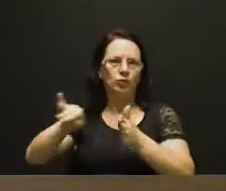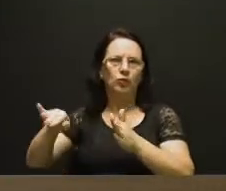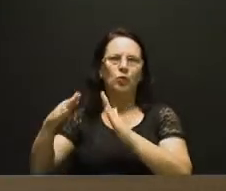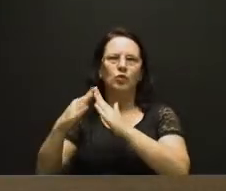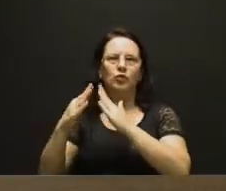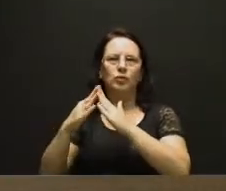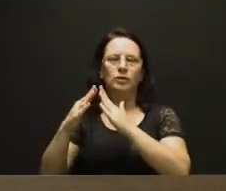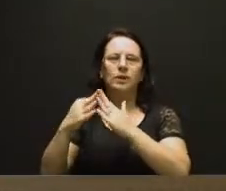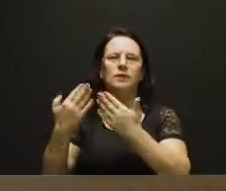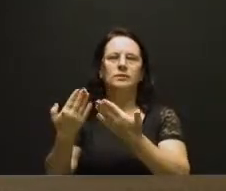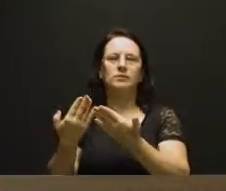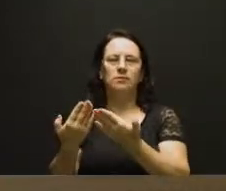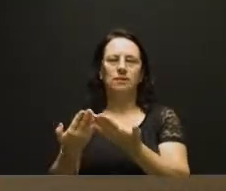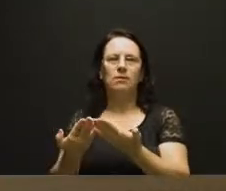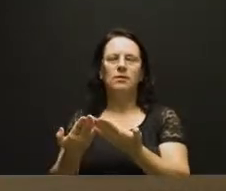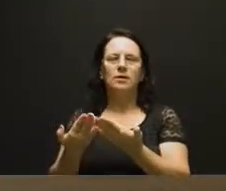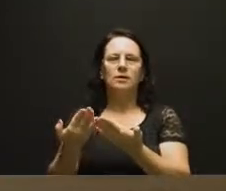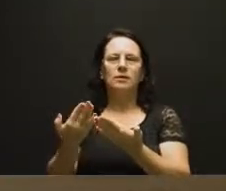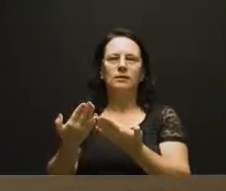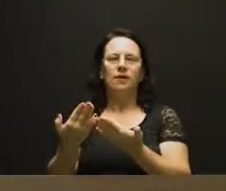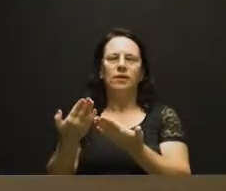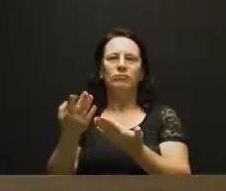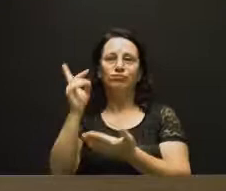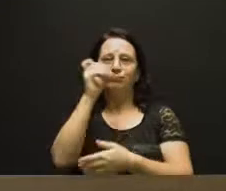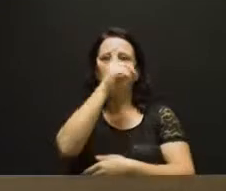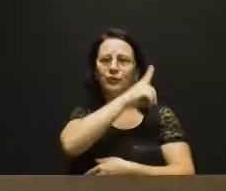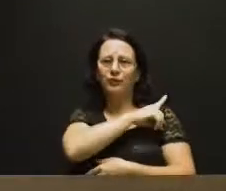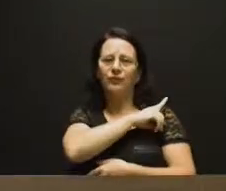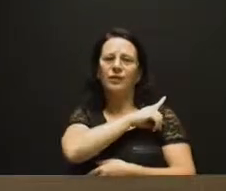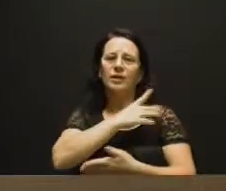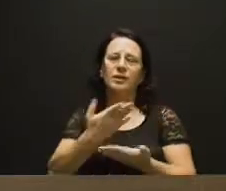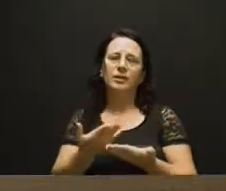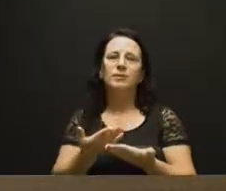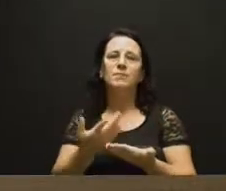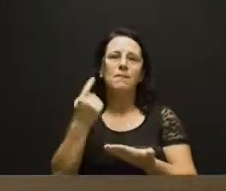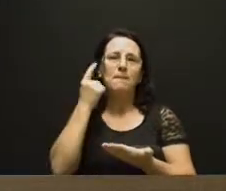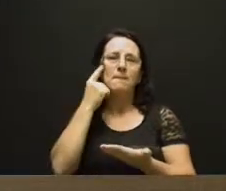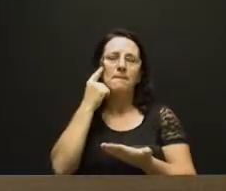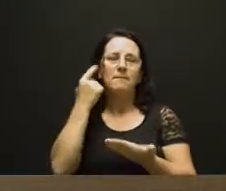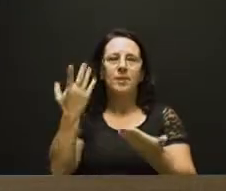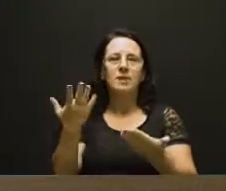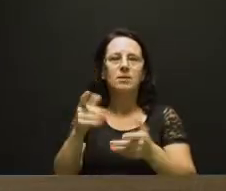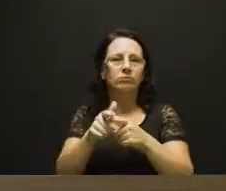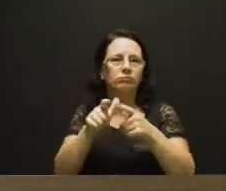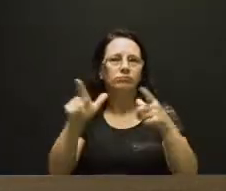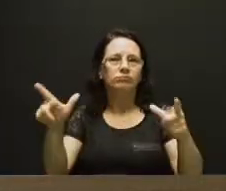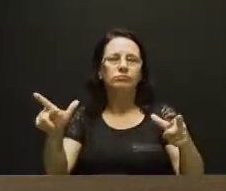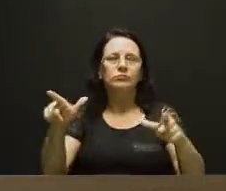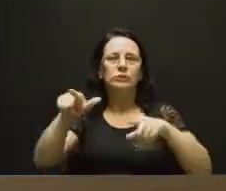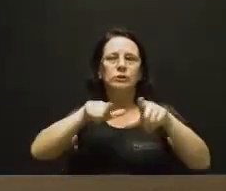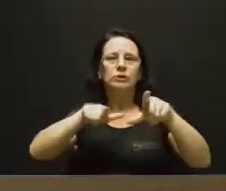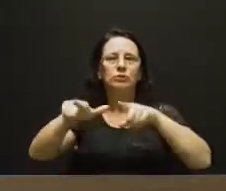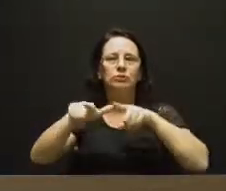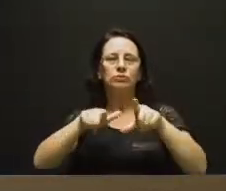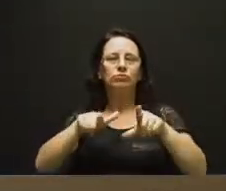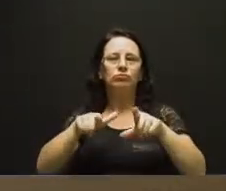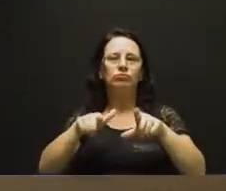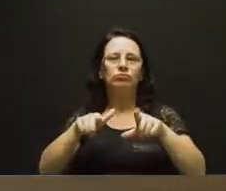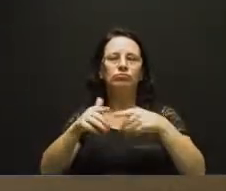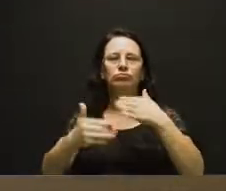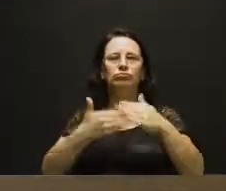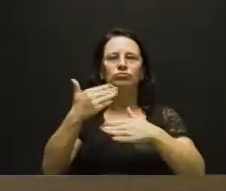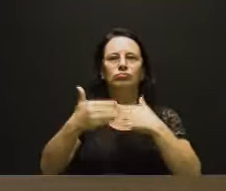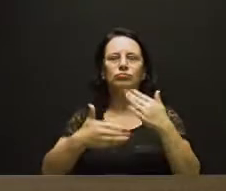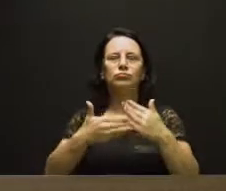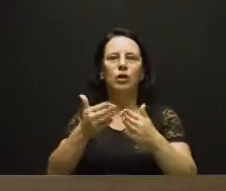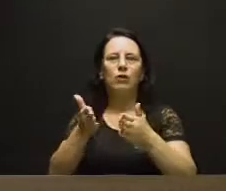cidade eu acho que em todas mas é uma coisa que a gente tem que pensar em ampliar esse serviço multidisciplinar é